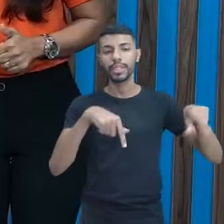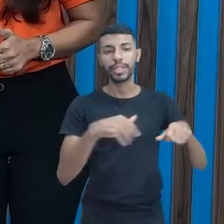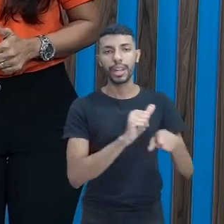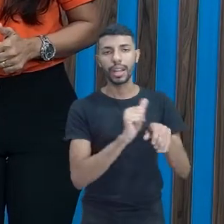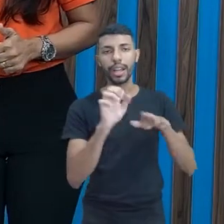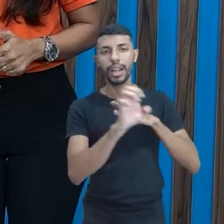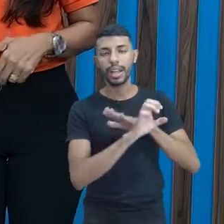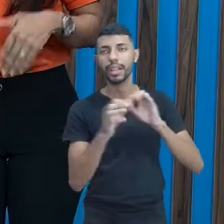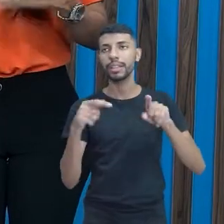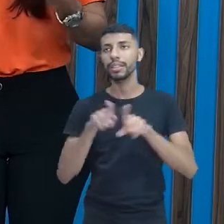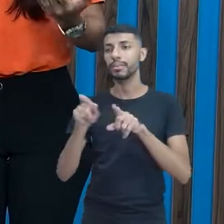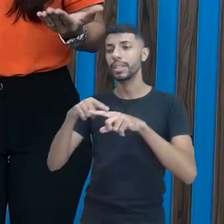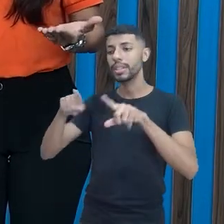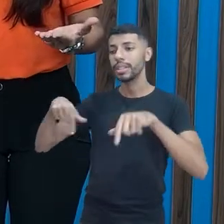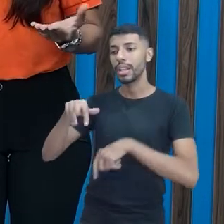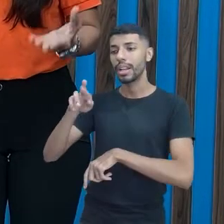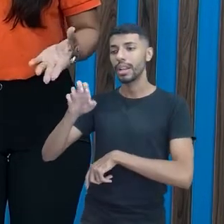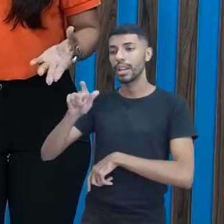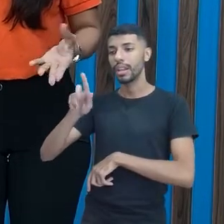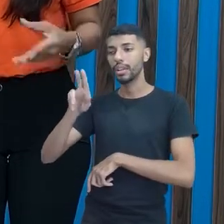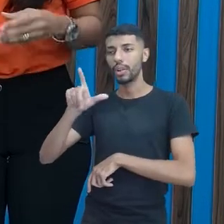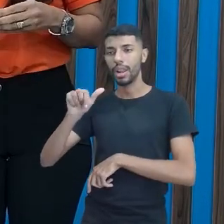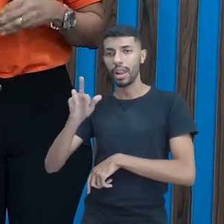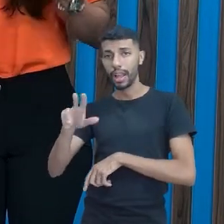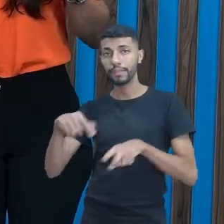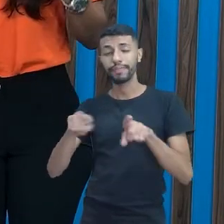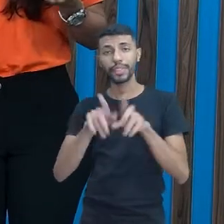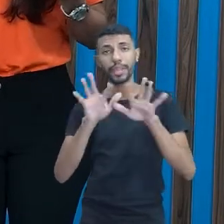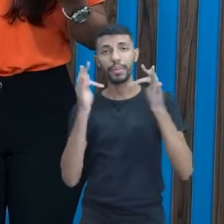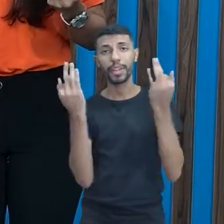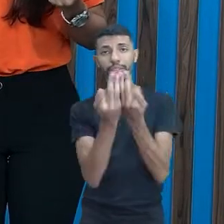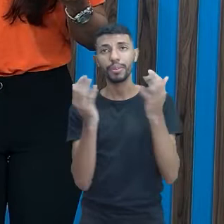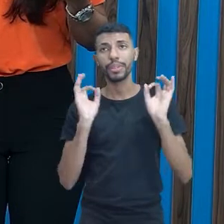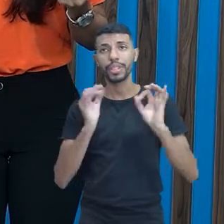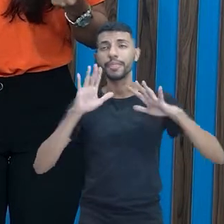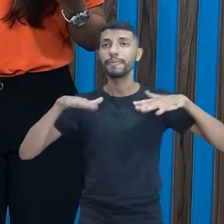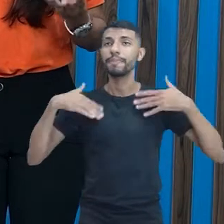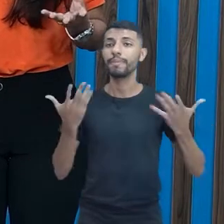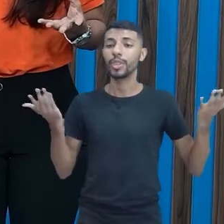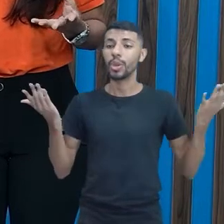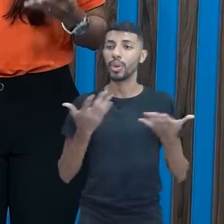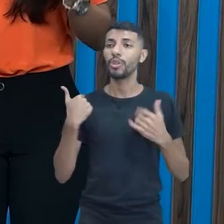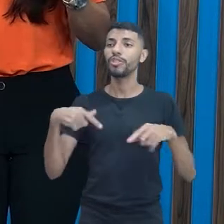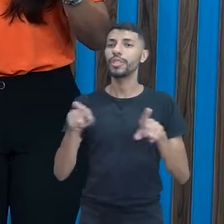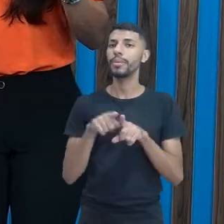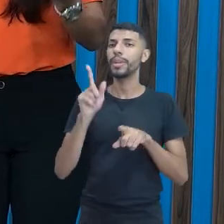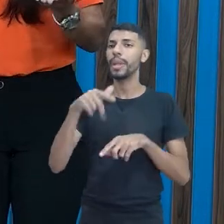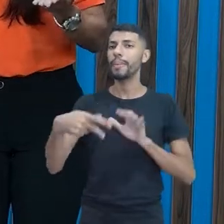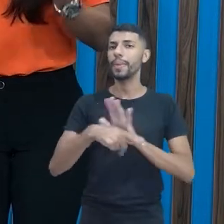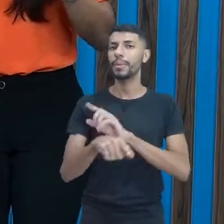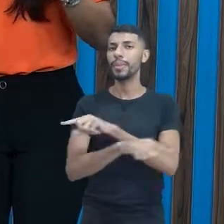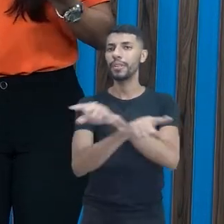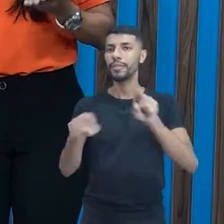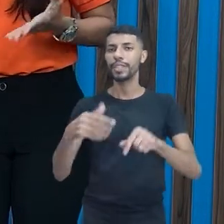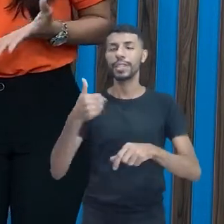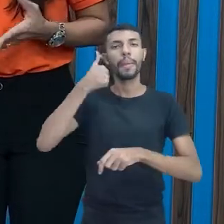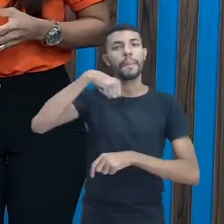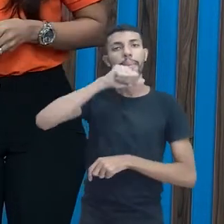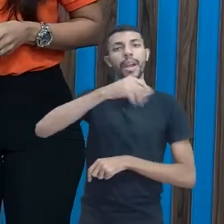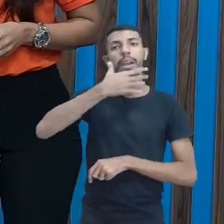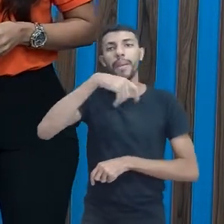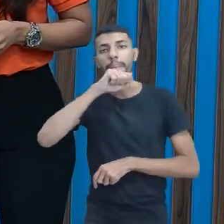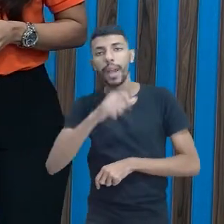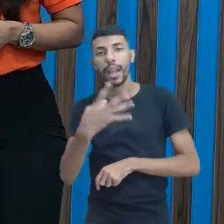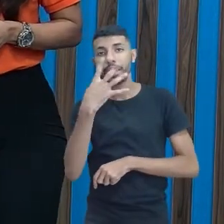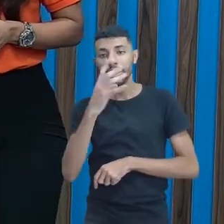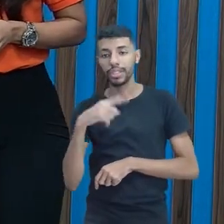sala regular e as famílias também. Então, a minha fala hoje é também para você, pai e mãe, que está